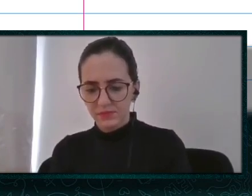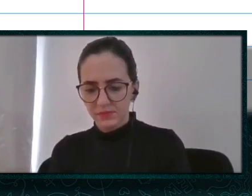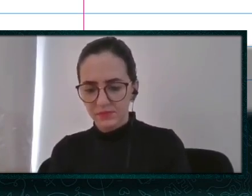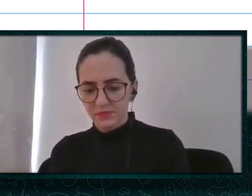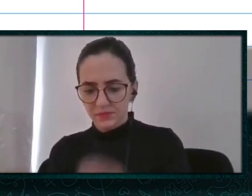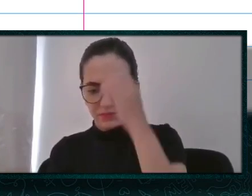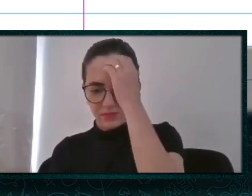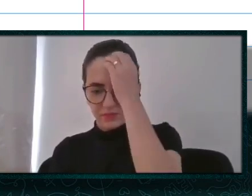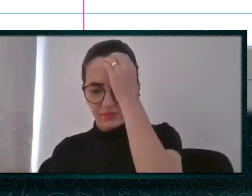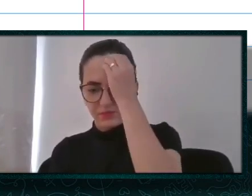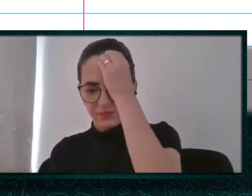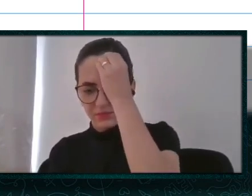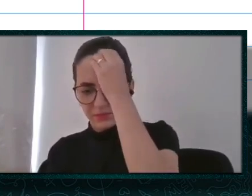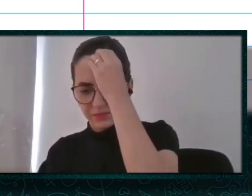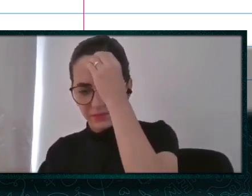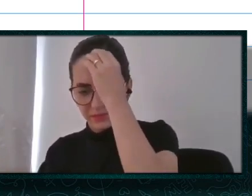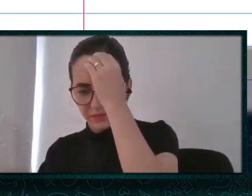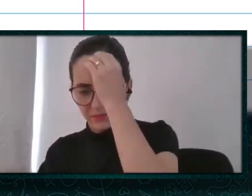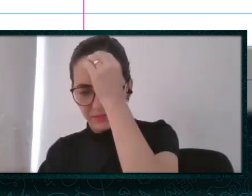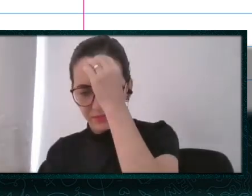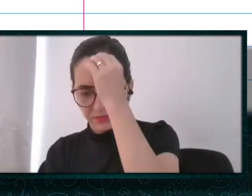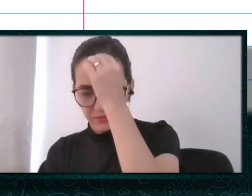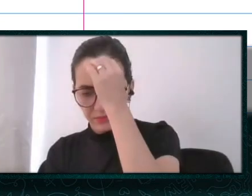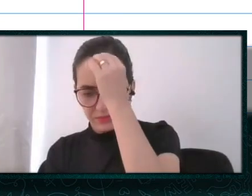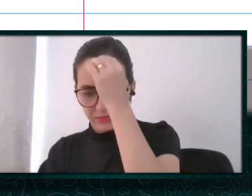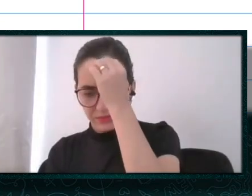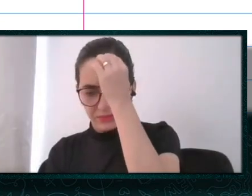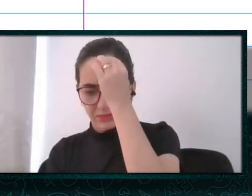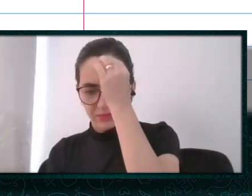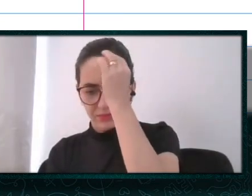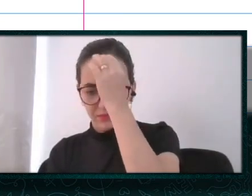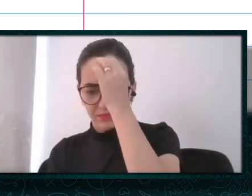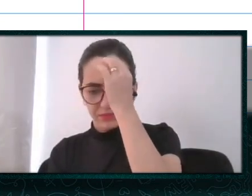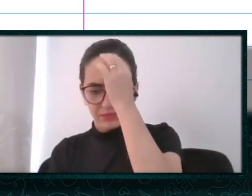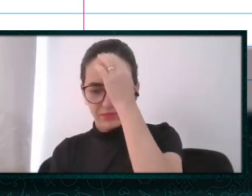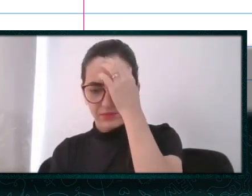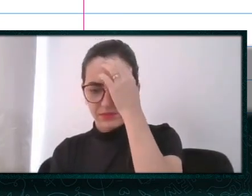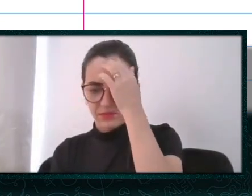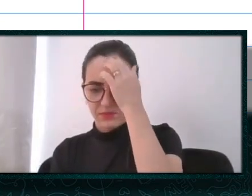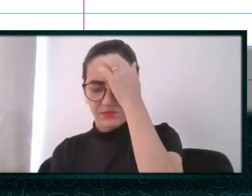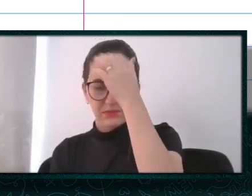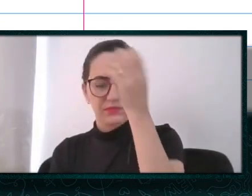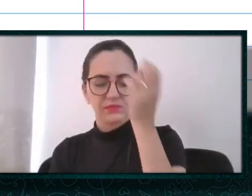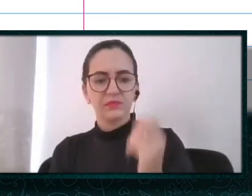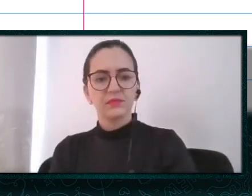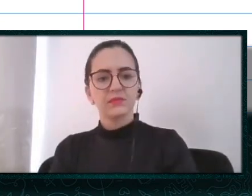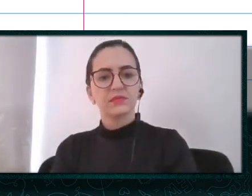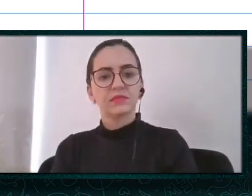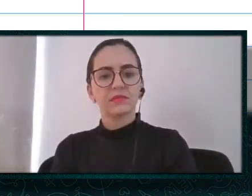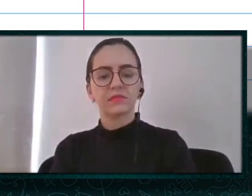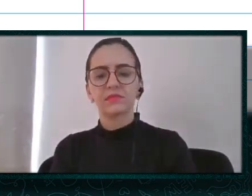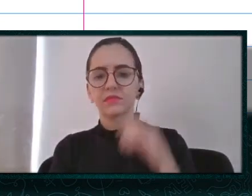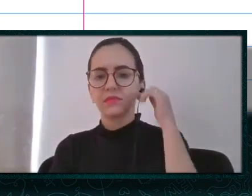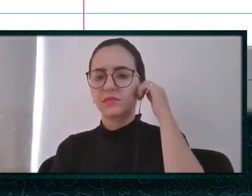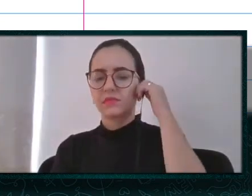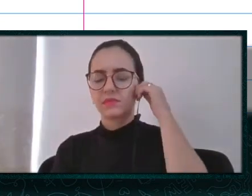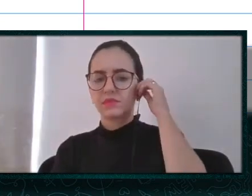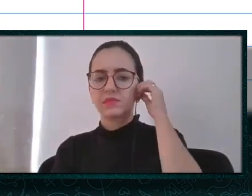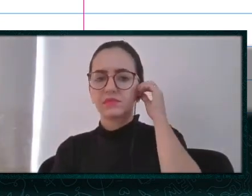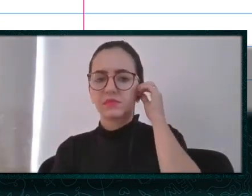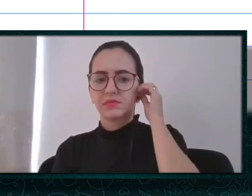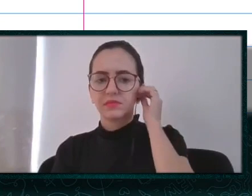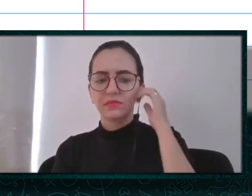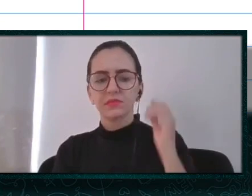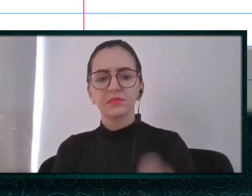de mols. Dá para saber em gramas? Dá. É preciso? Não. Porque não há necessidade. A gente, com o número molar, a gente já